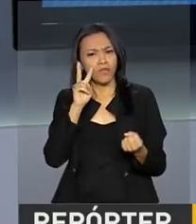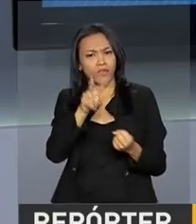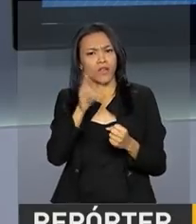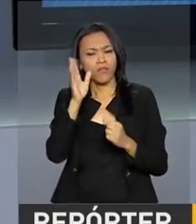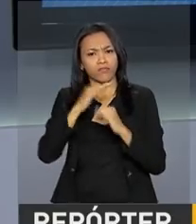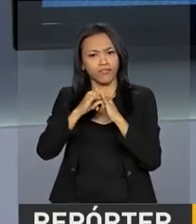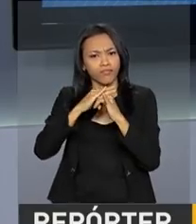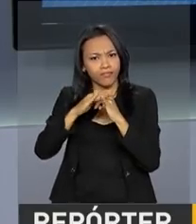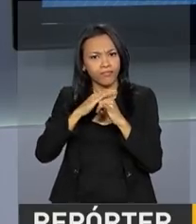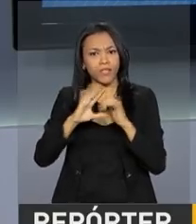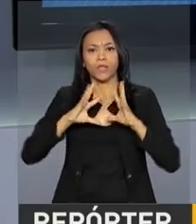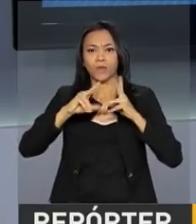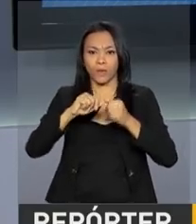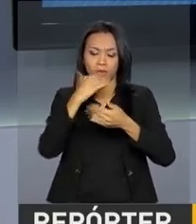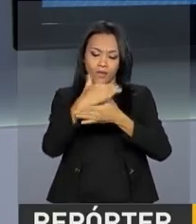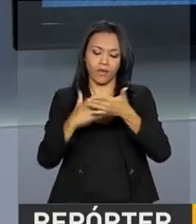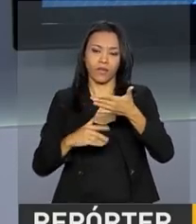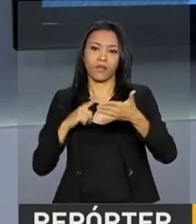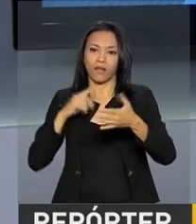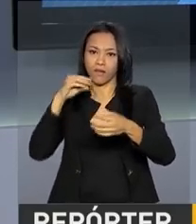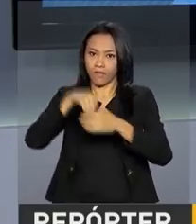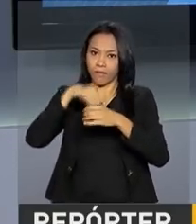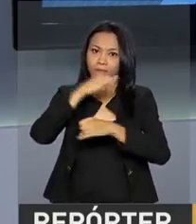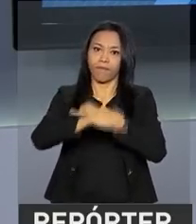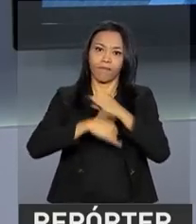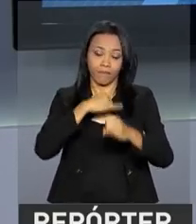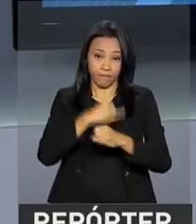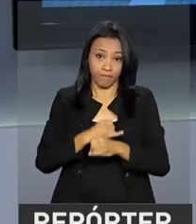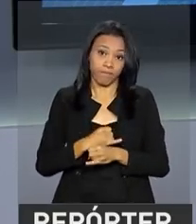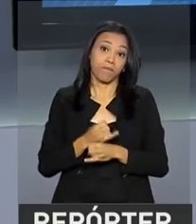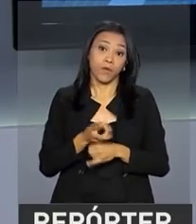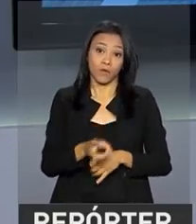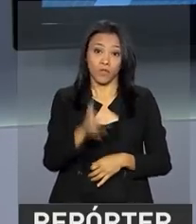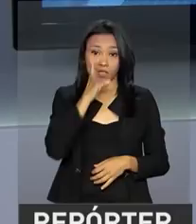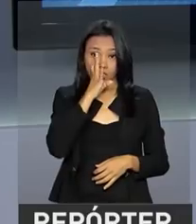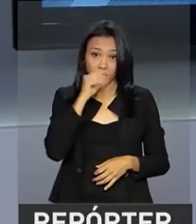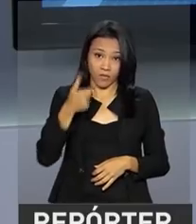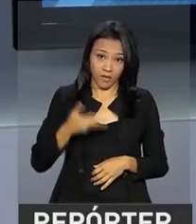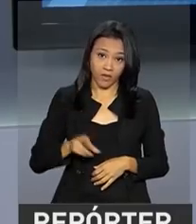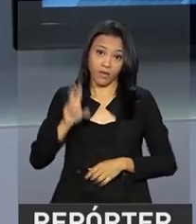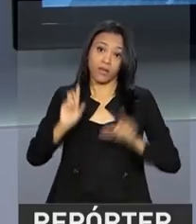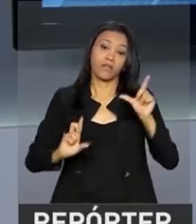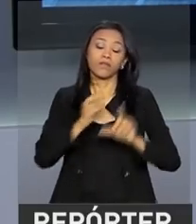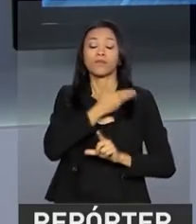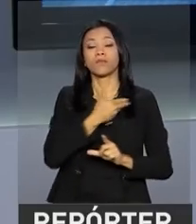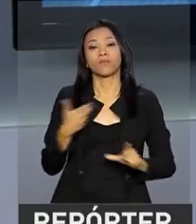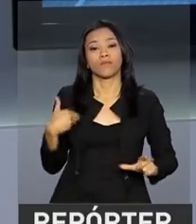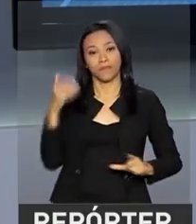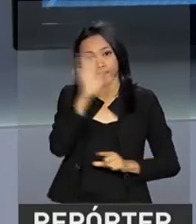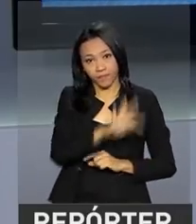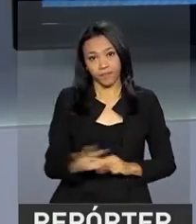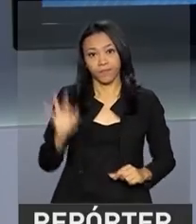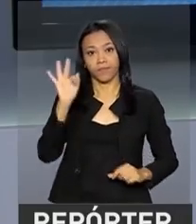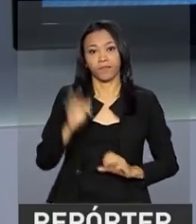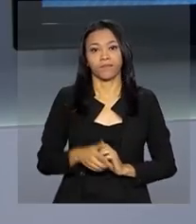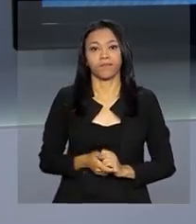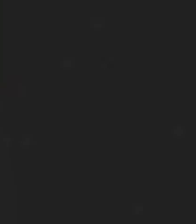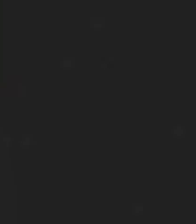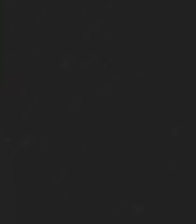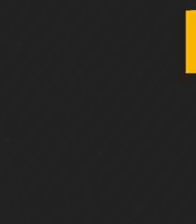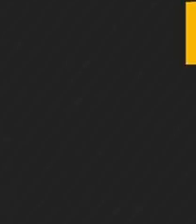toda a nossa programação também está na página da nbr na internet continue com a gente na nbr a tv do governo federal